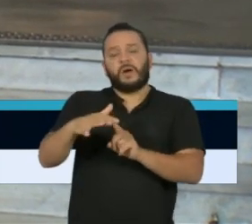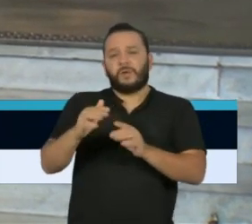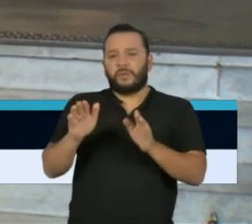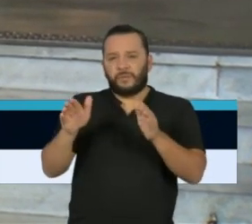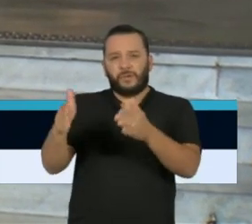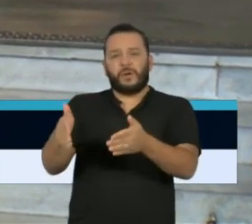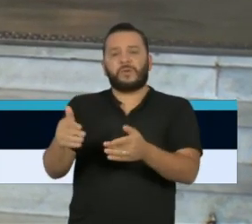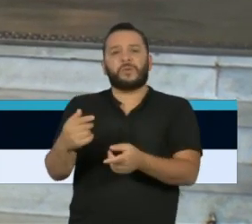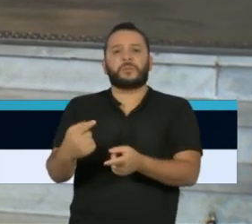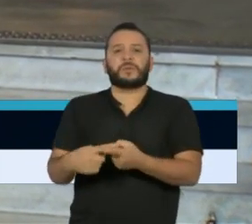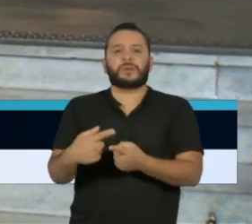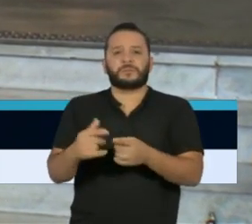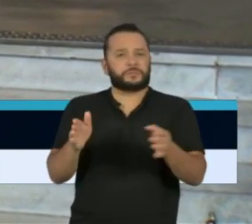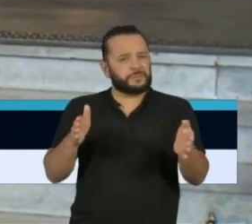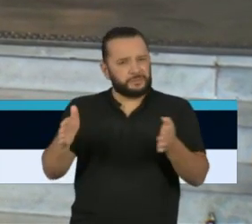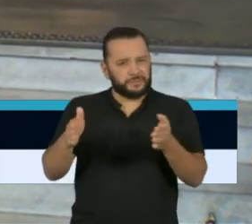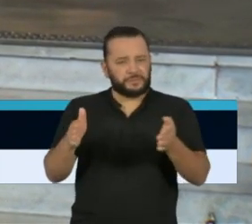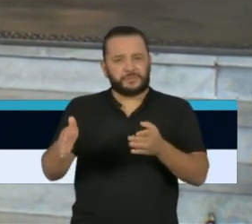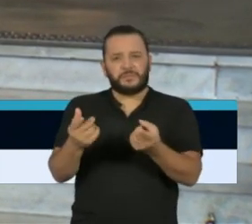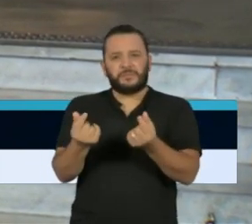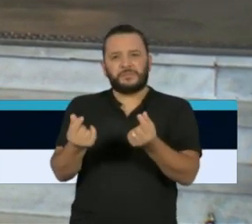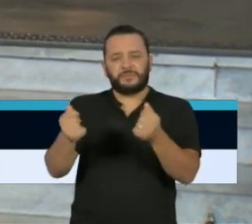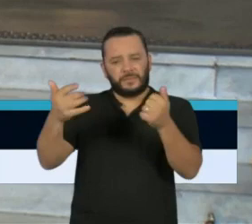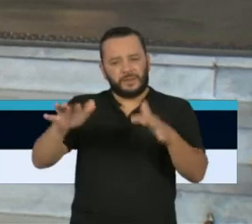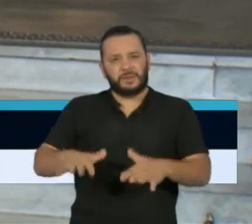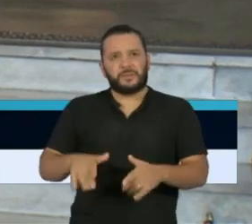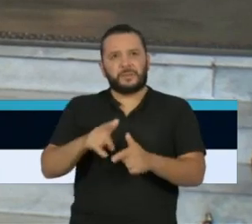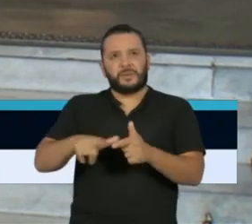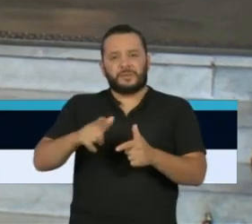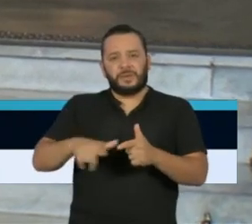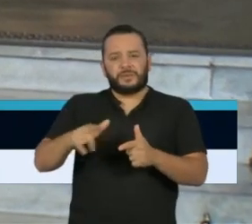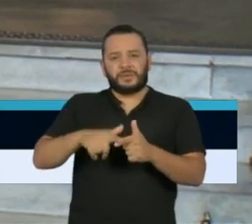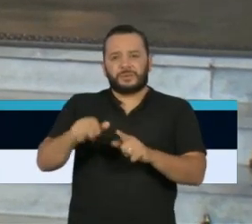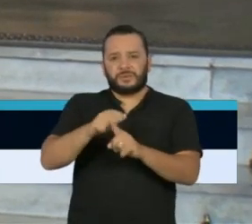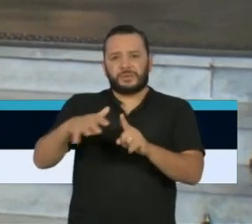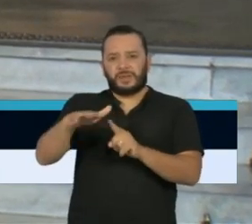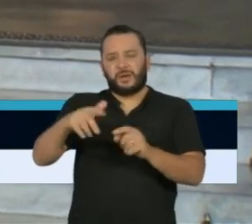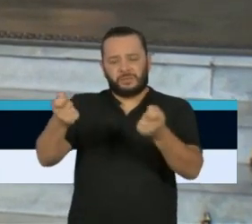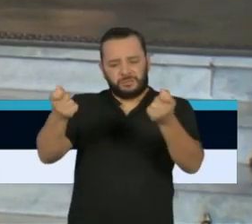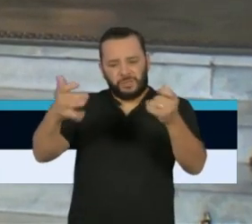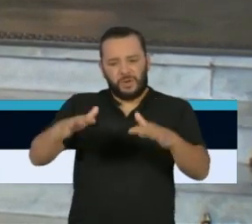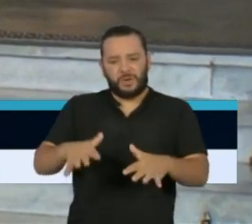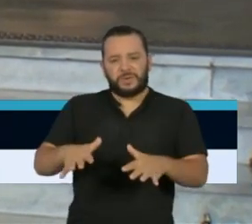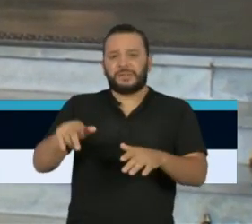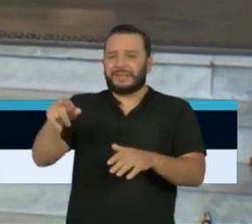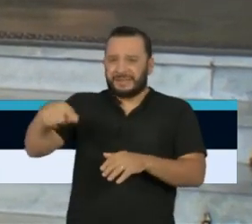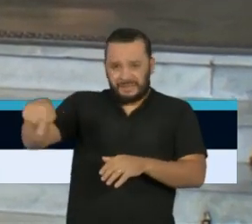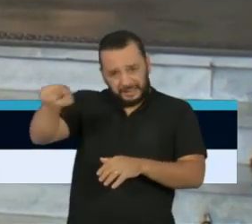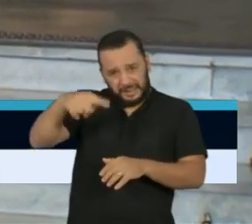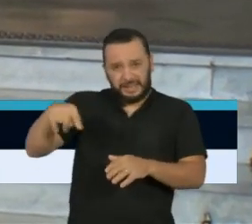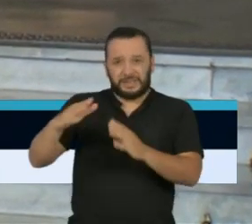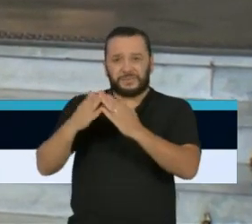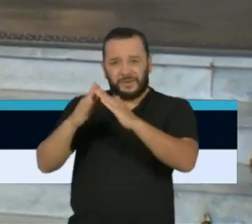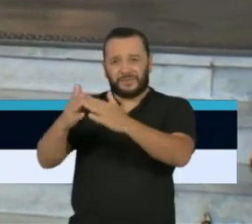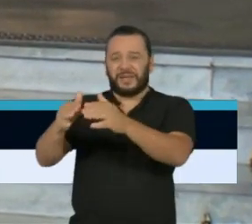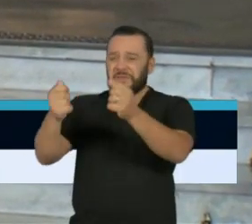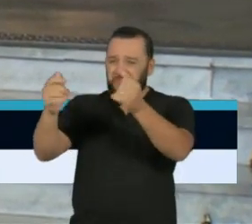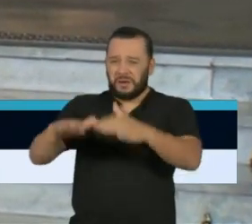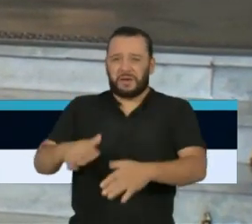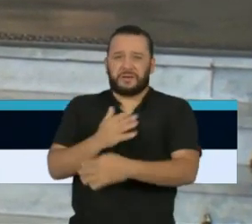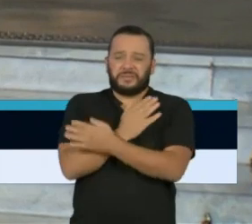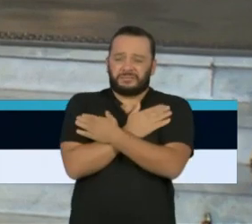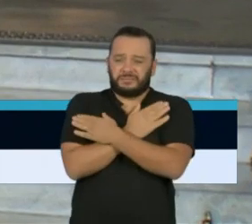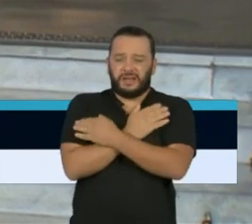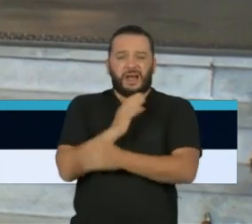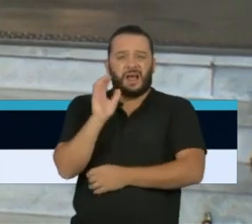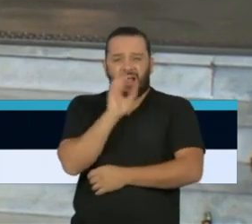de crise econômica e social, são as primeiras a serem afetadas, onde aumenta rapidamente o número de desemprego, onde